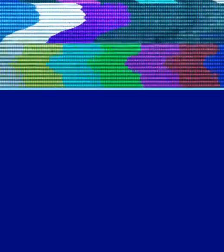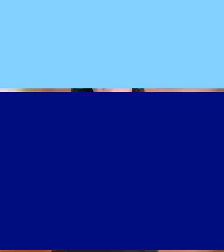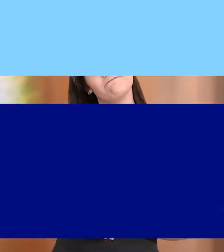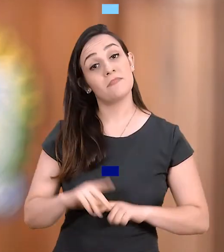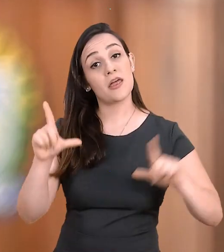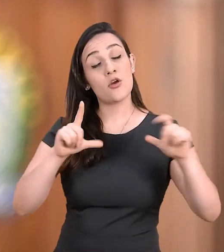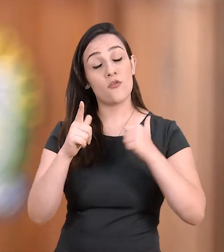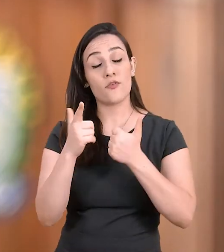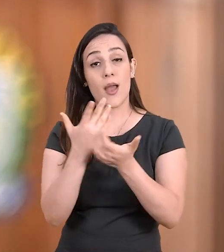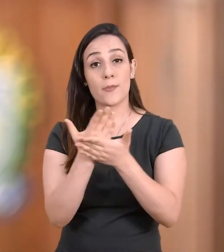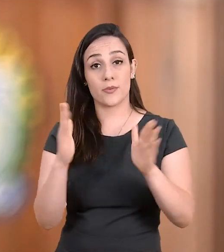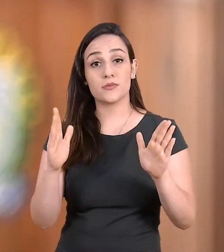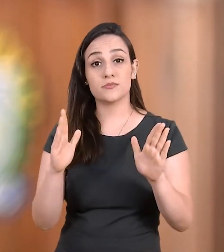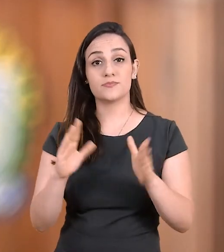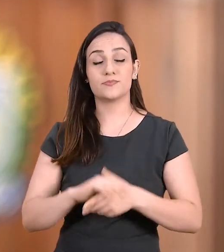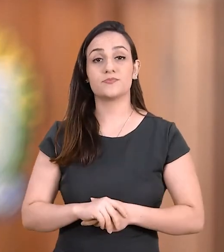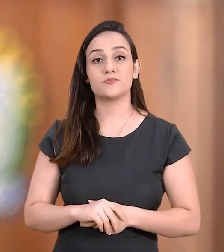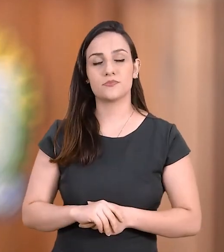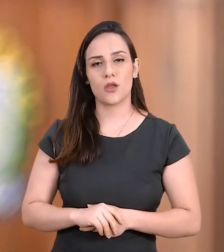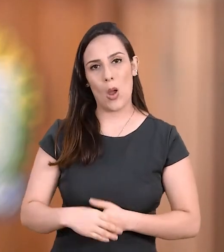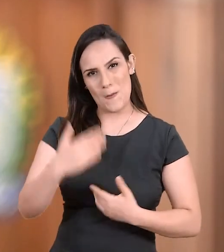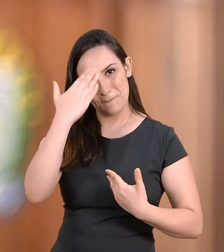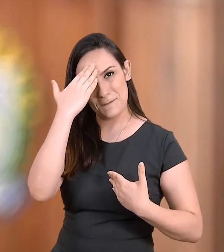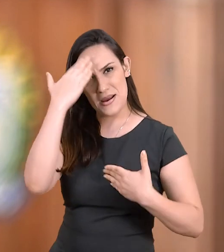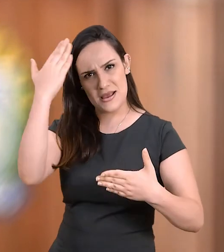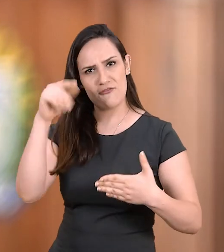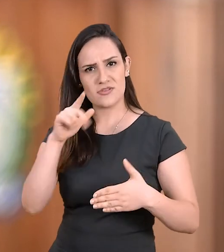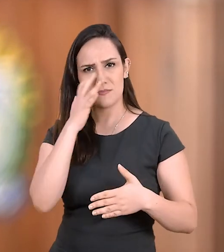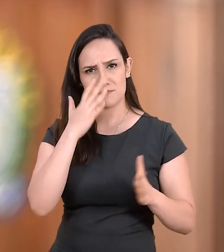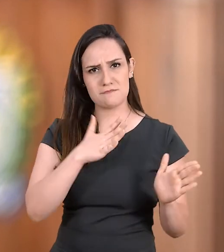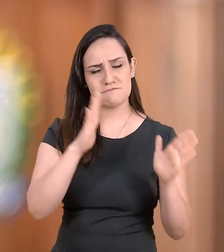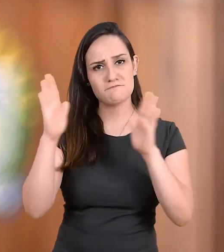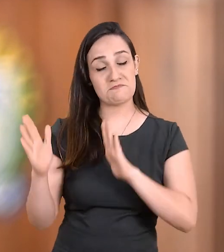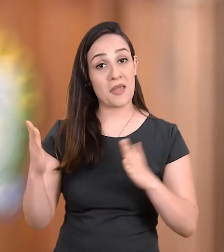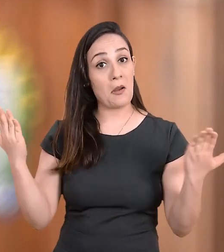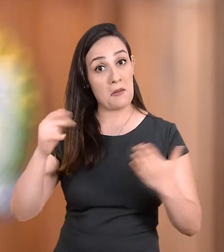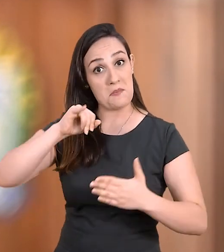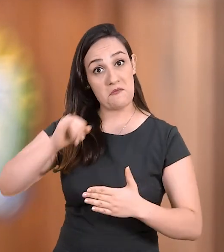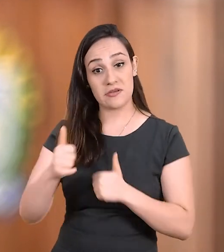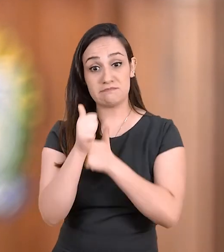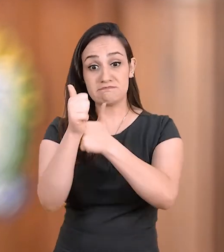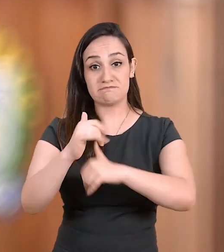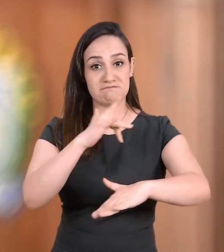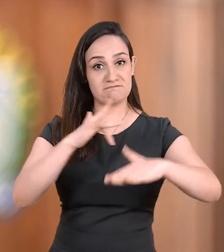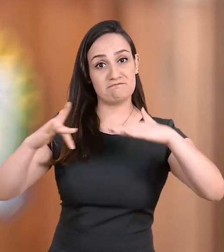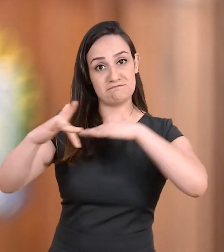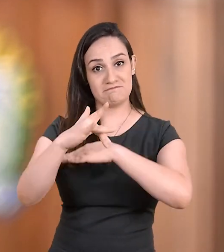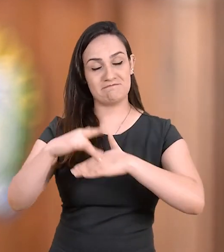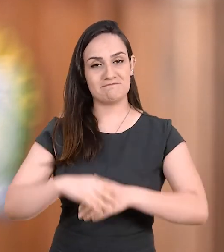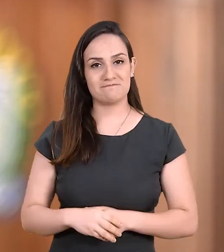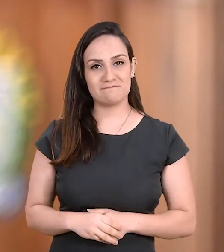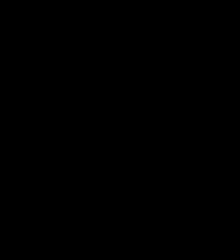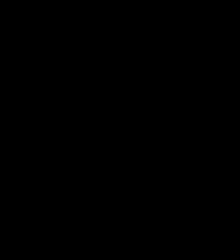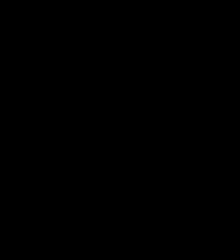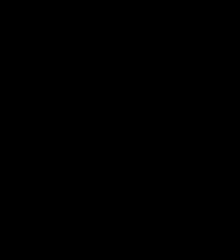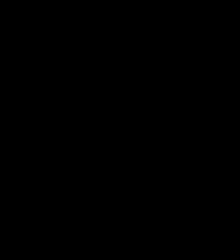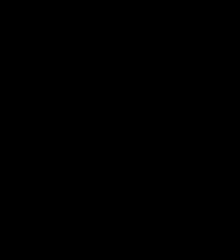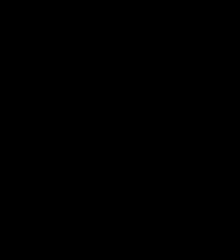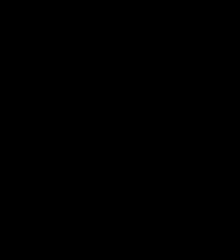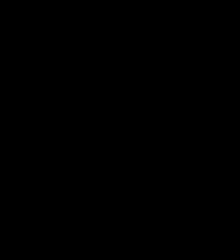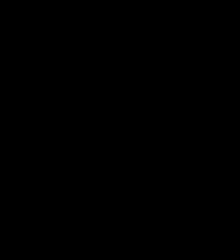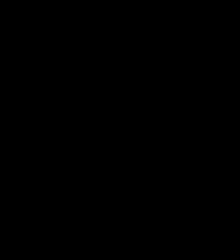justificativa. O programa TV Aberta fica por aqui. Obrigada pela sua companhia. Aproveite e siga nossas mídias sociais.